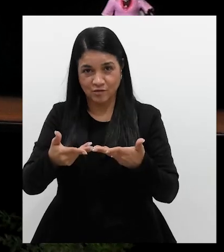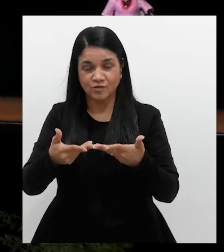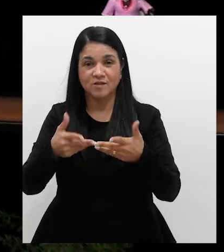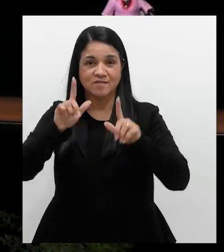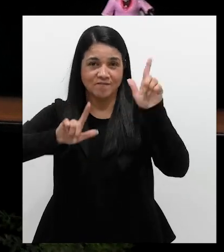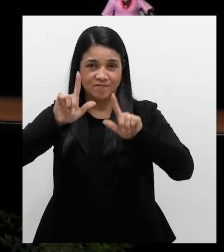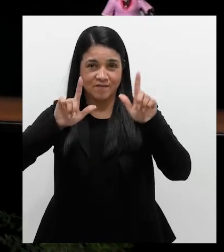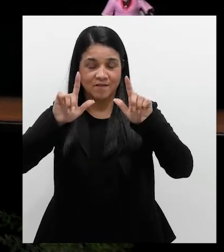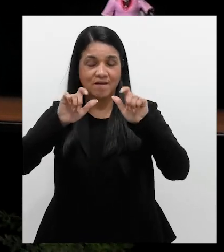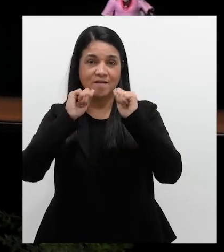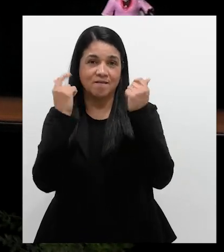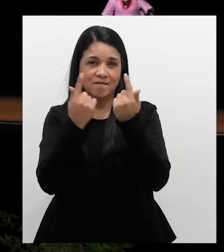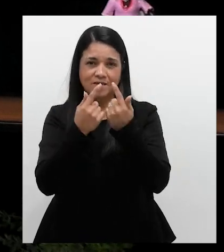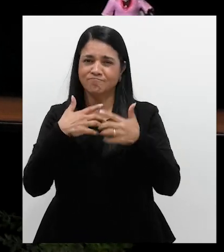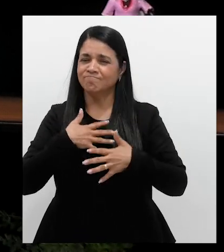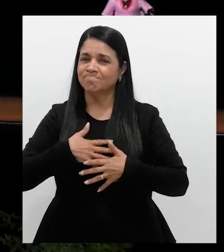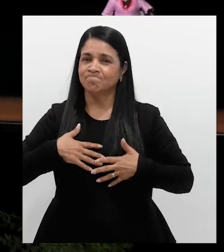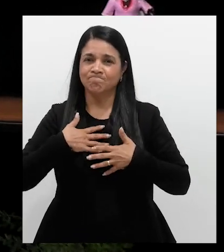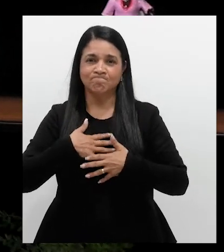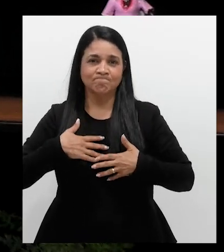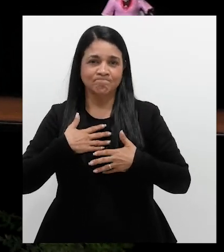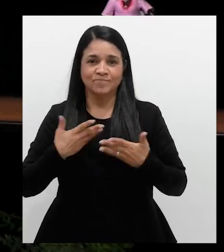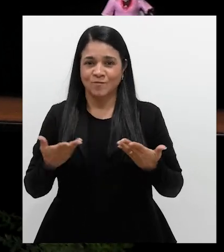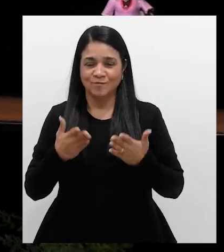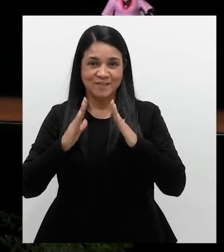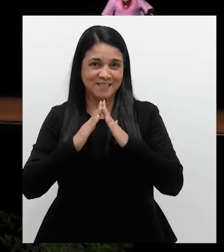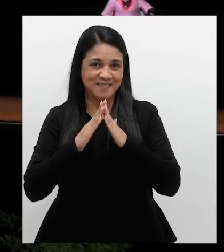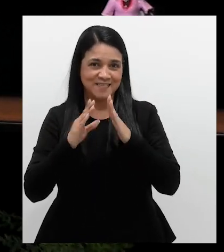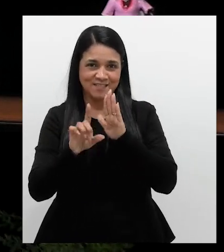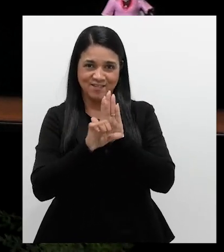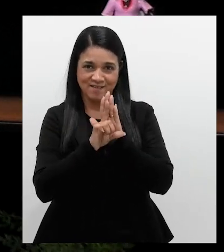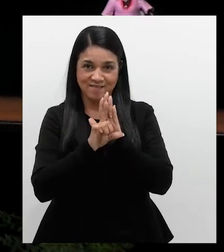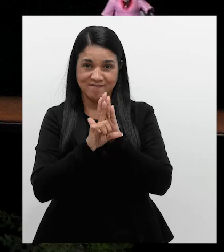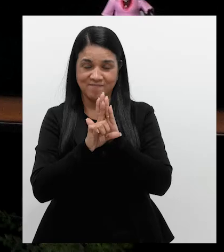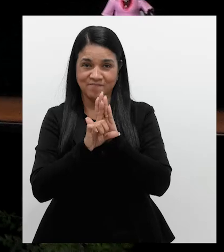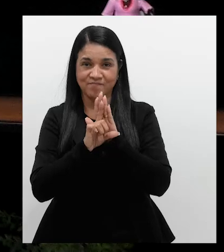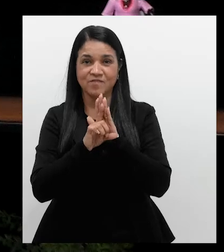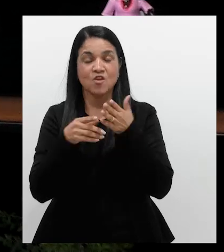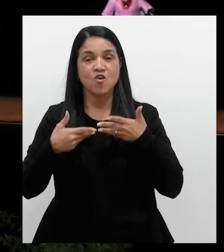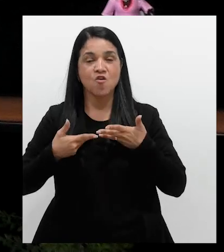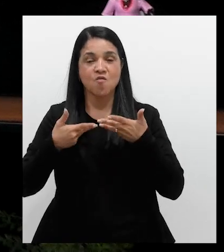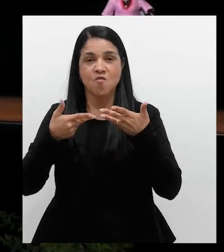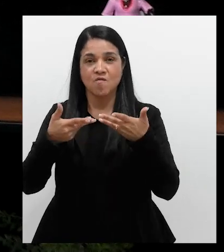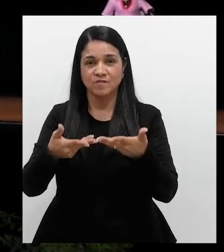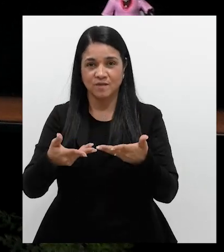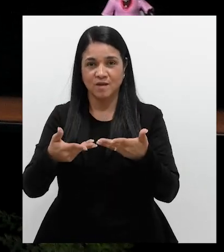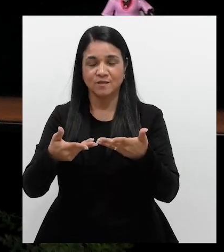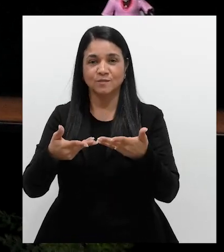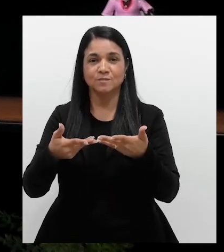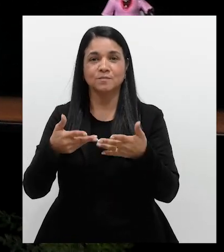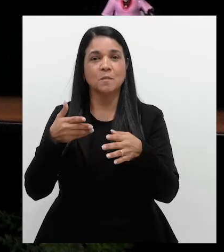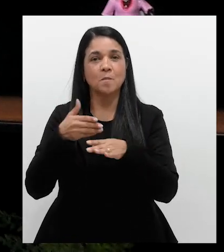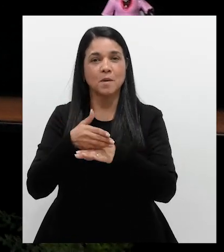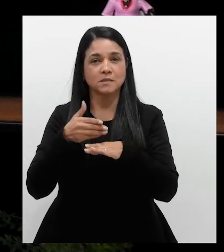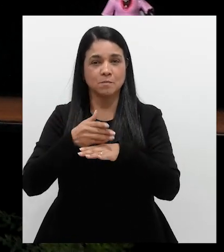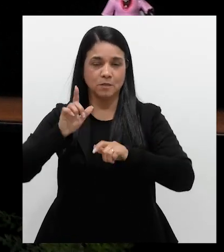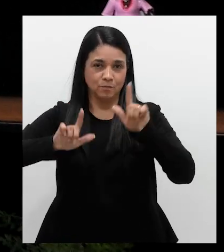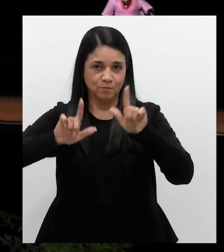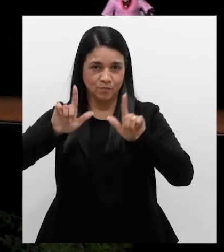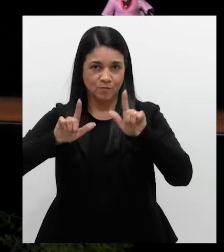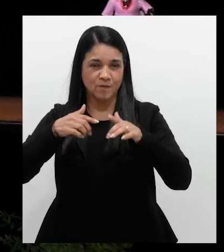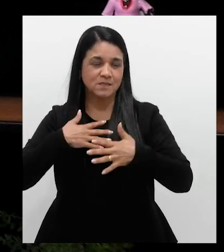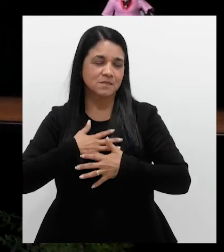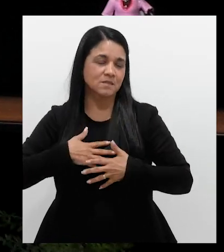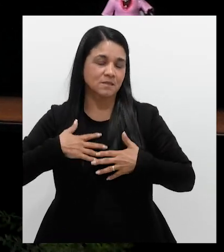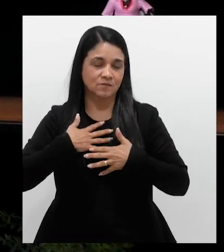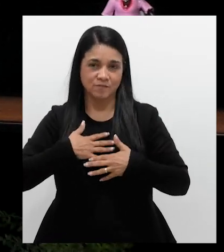Vicente? Agradecer a todos aqui da TV Alerj. É uma satisfação enorme estar aqui nessa casa de leis e ser convidado para poder participar